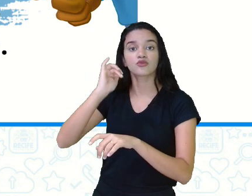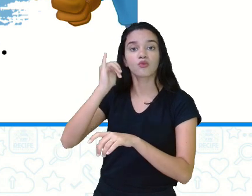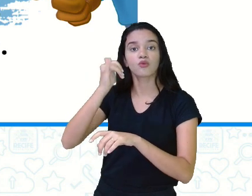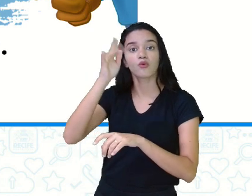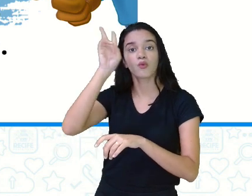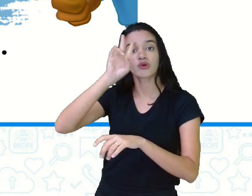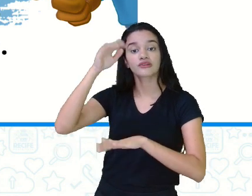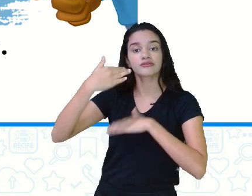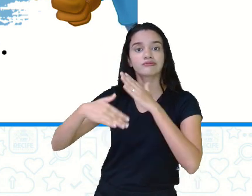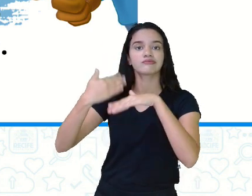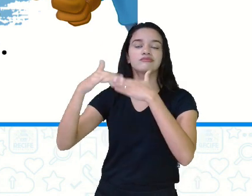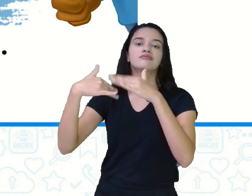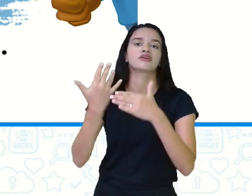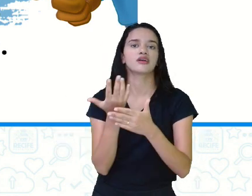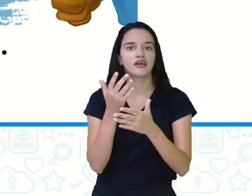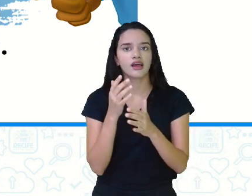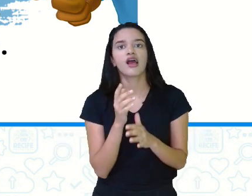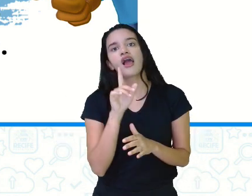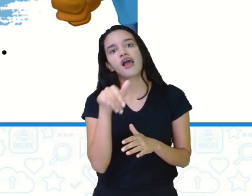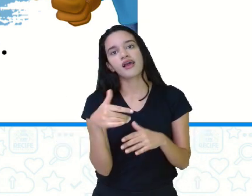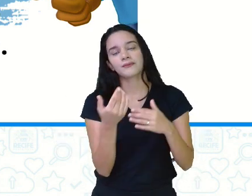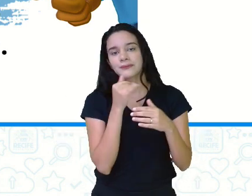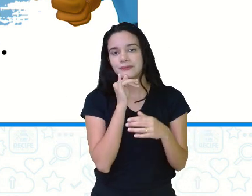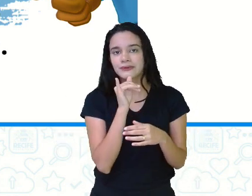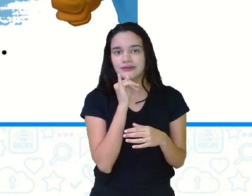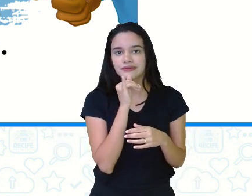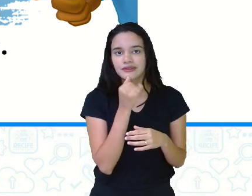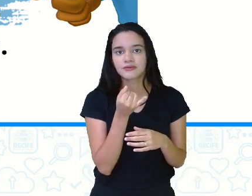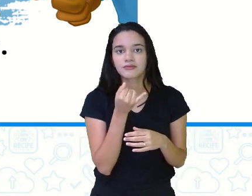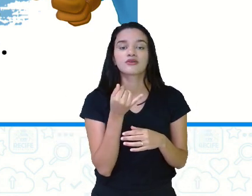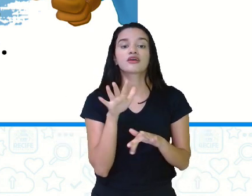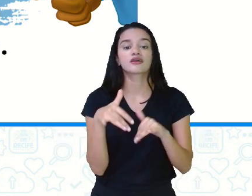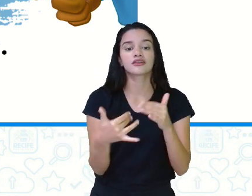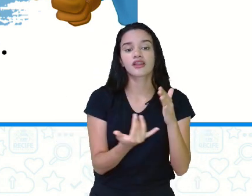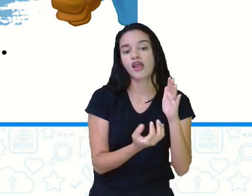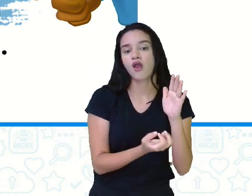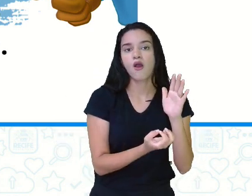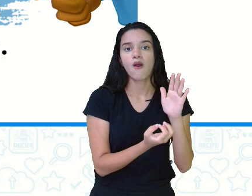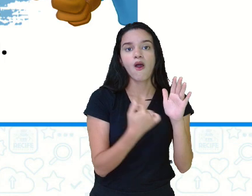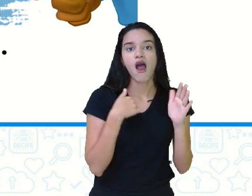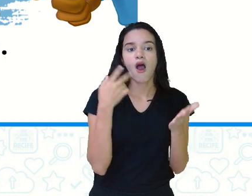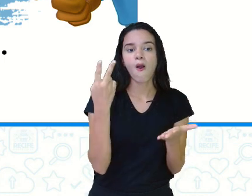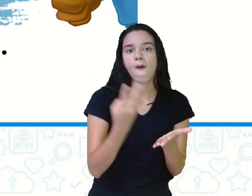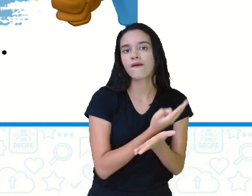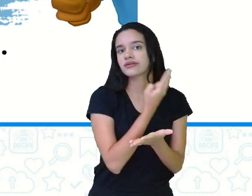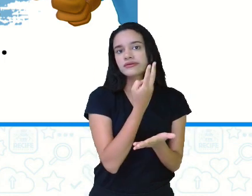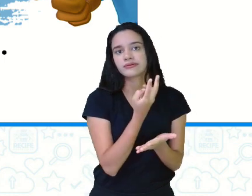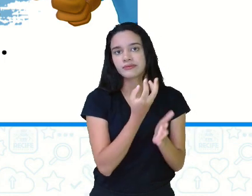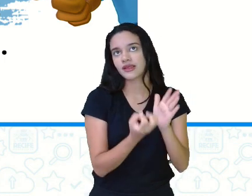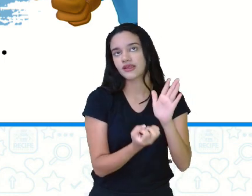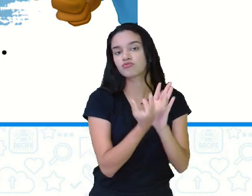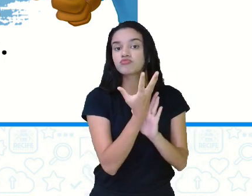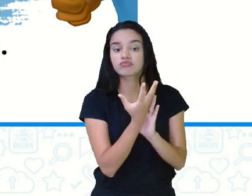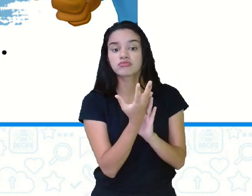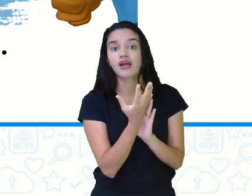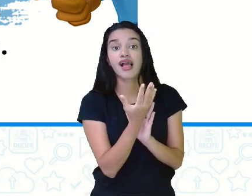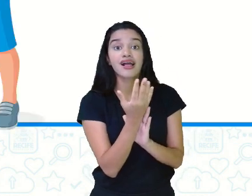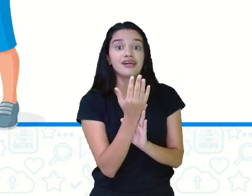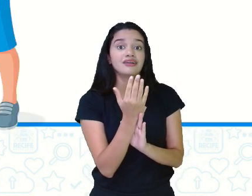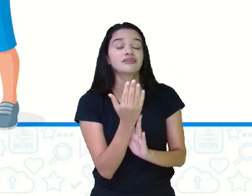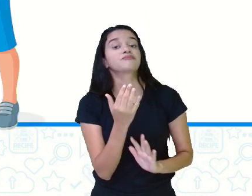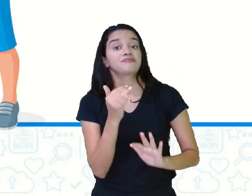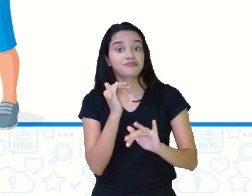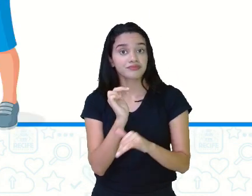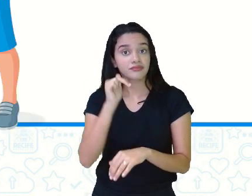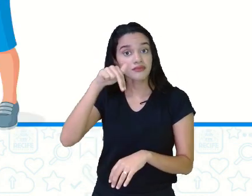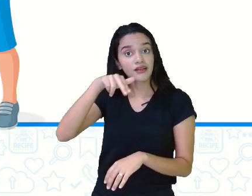história desenvolvida em torno de um enredo, uma situação que dá origem aos acontecimentos da